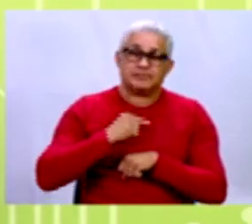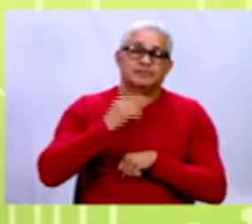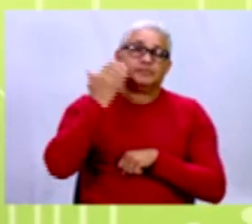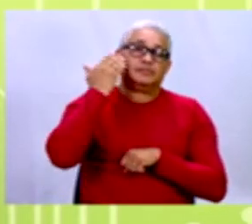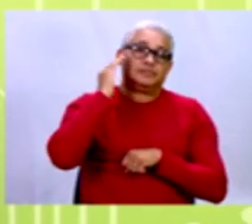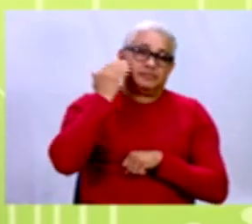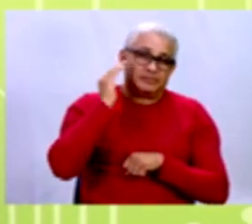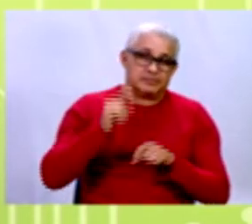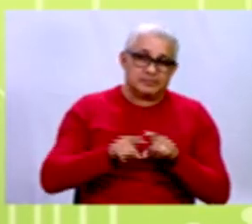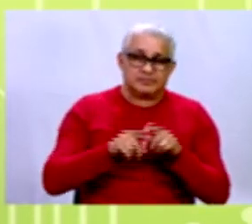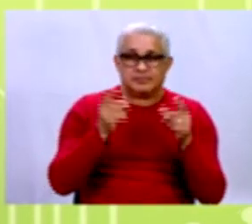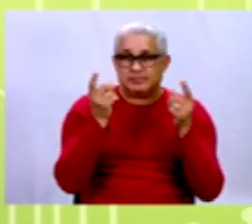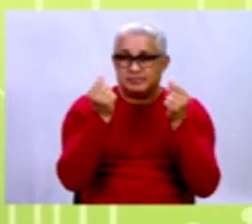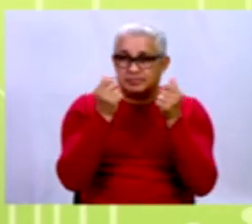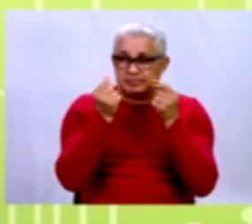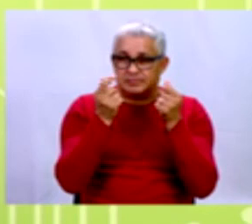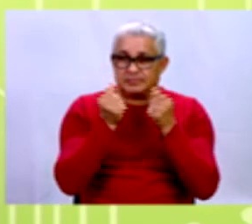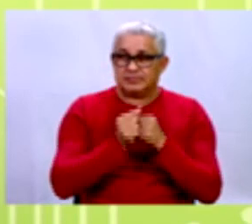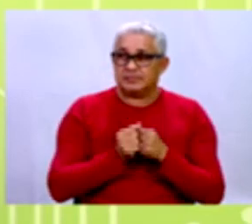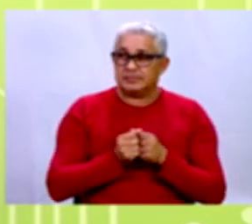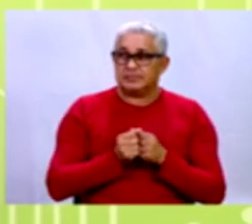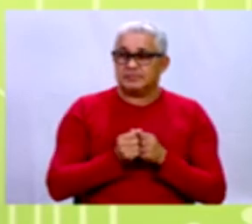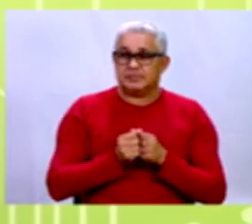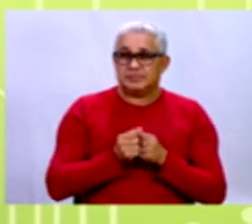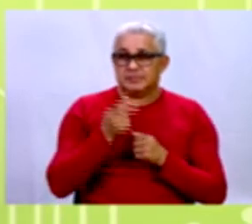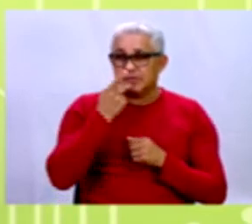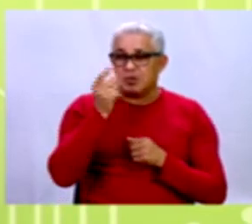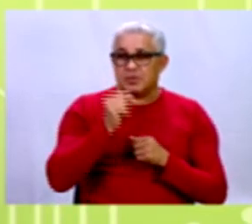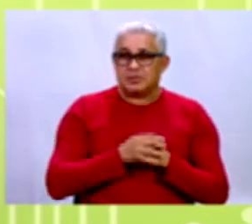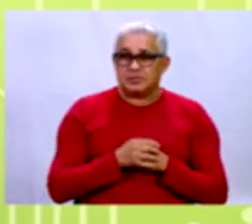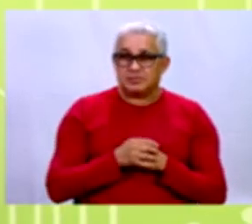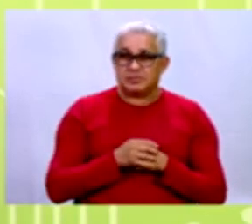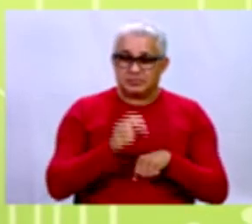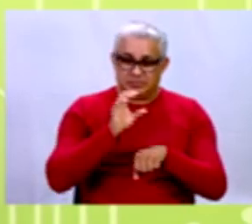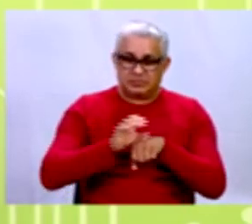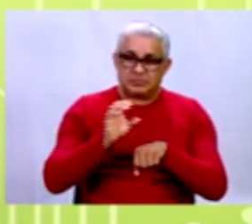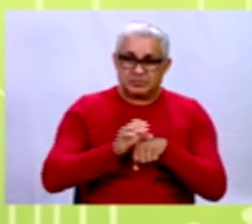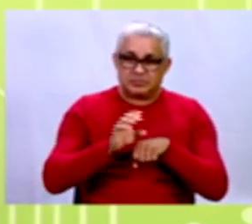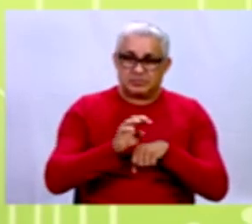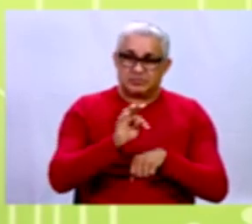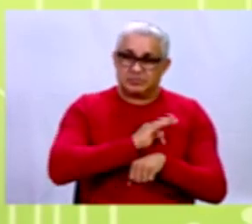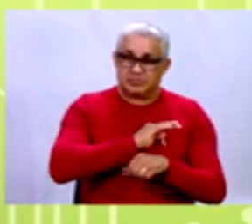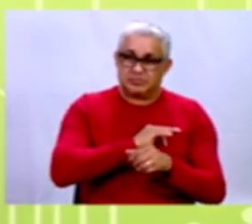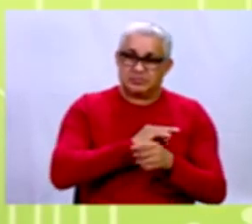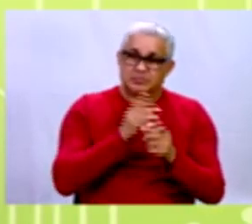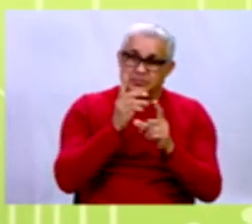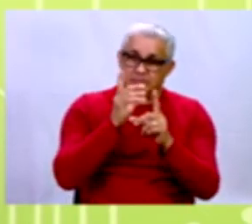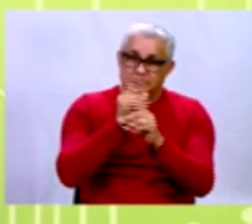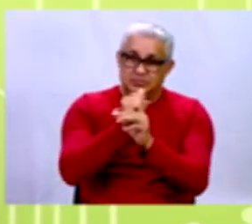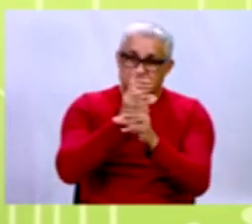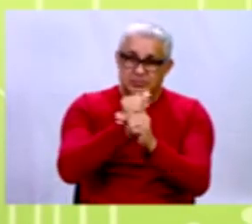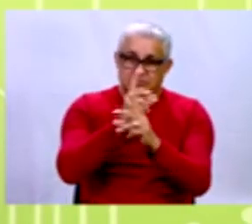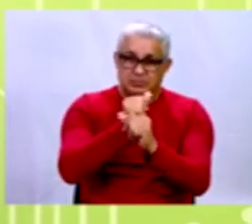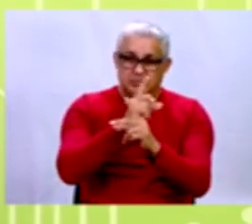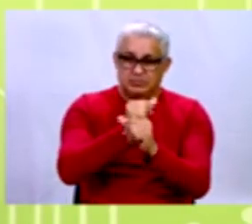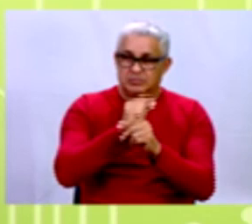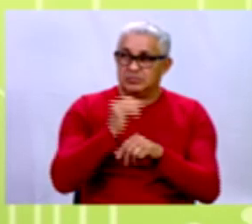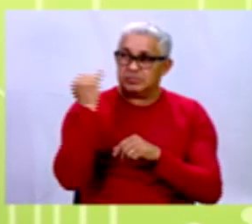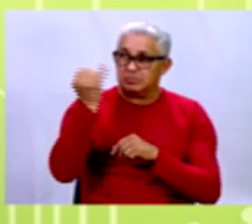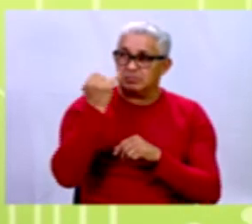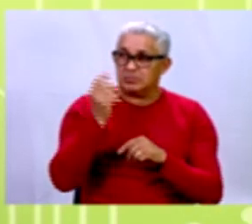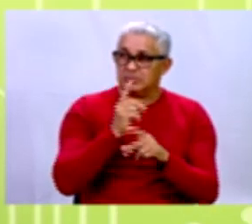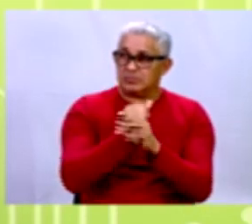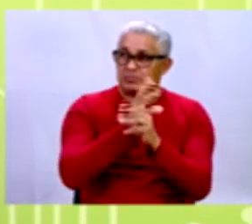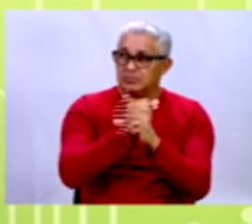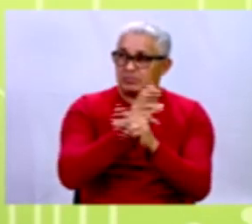noção financeira. A gente está falando assim desse curso mesmo de técnica em finanças. Eu acho que é muito importante quando a gente